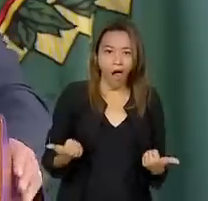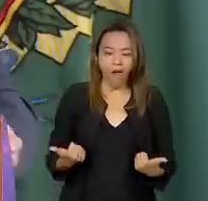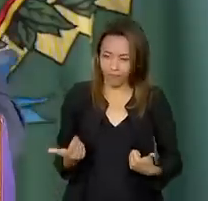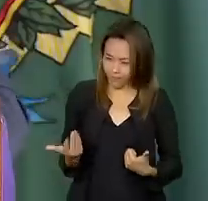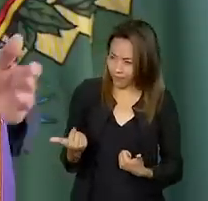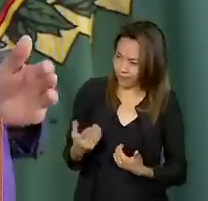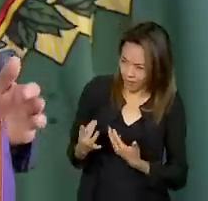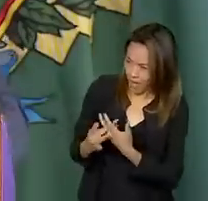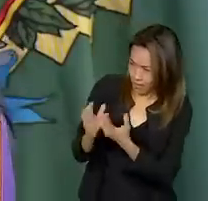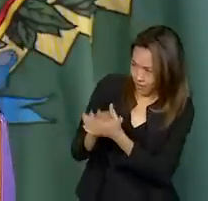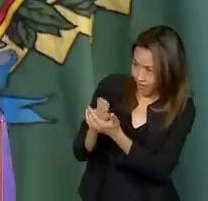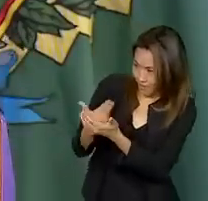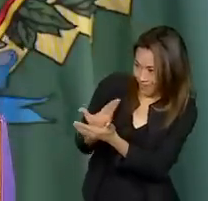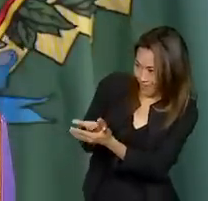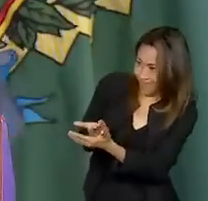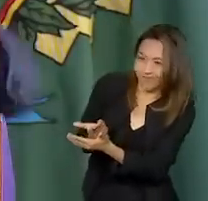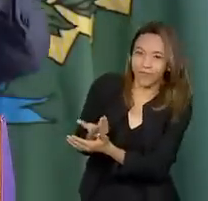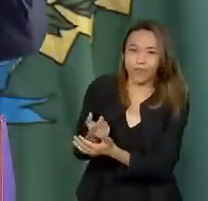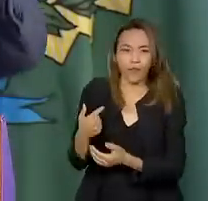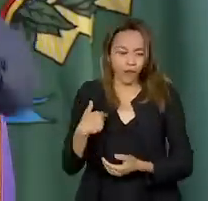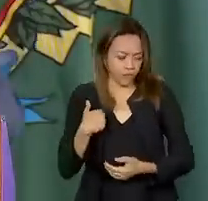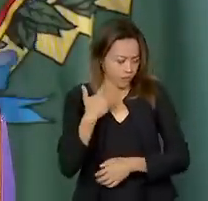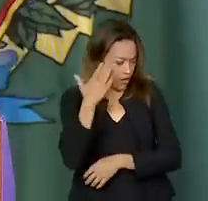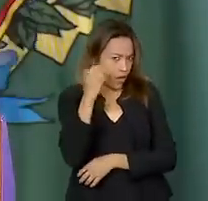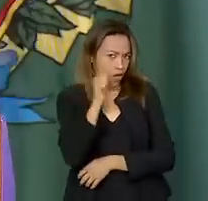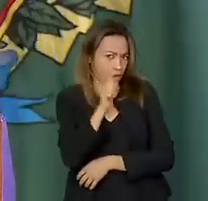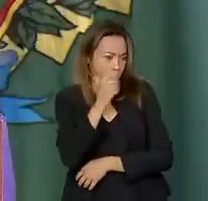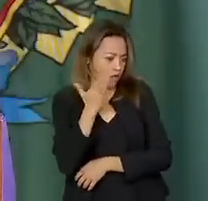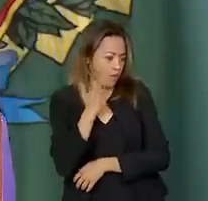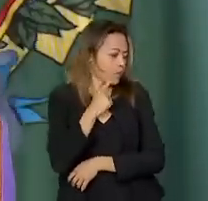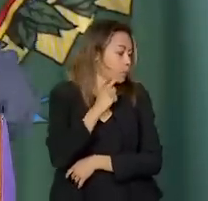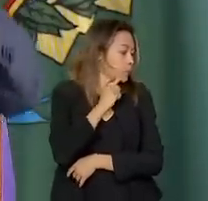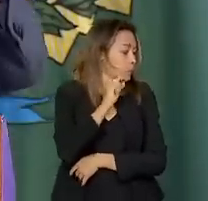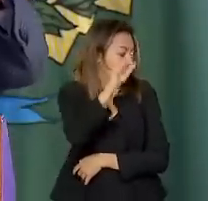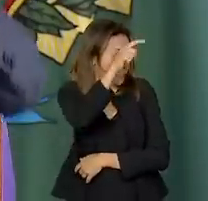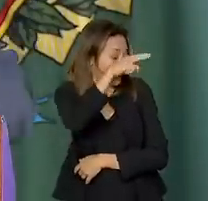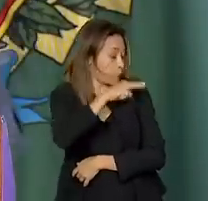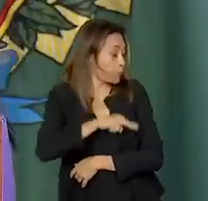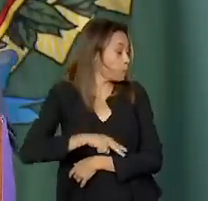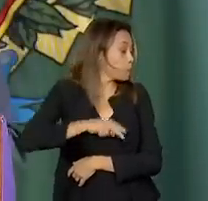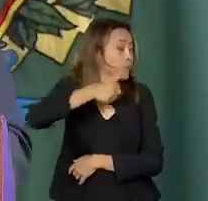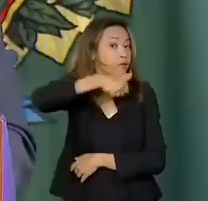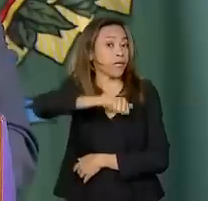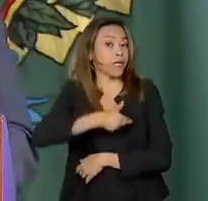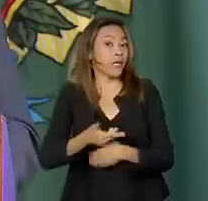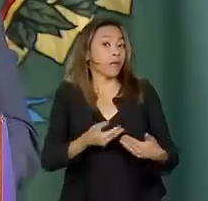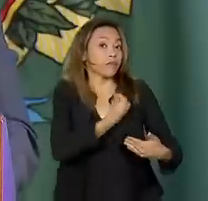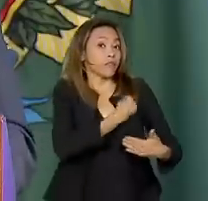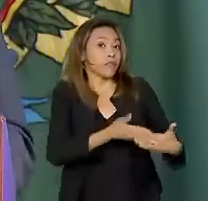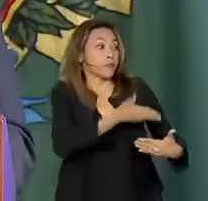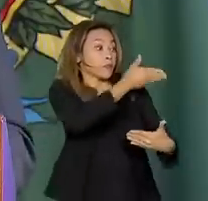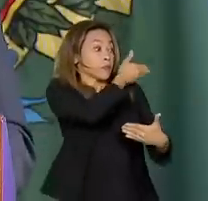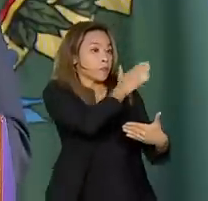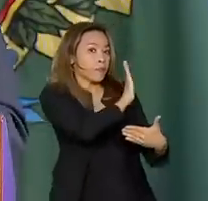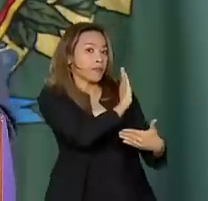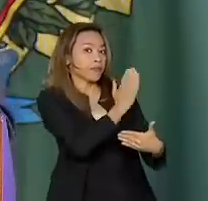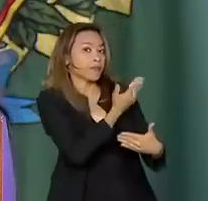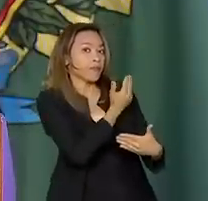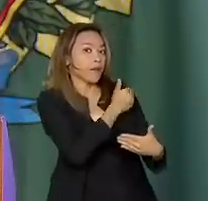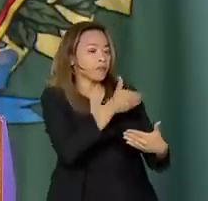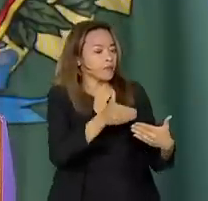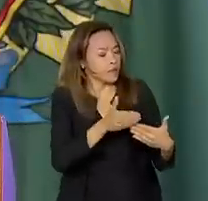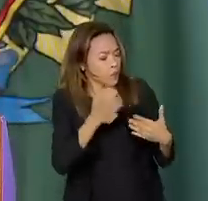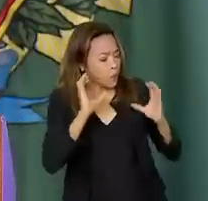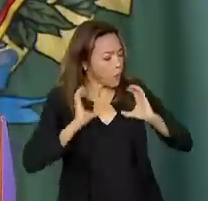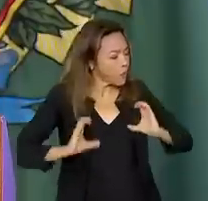pedir em casamento, ela já aceita. Não, ela quer saber. Você tem que ter um currículo, você tem que ter um passado, você tem que ter um comportamento. Isso